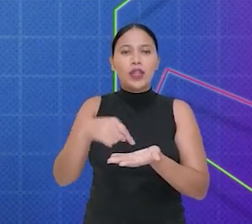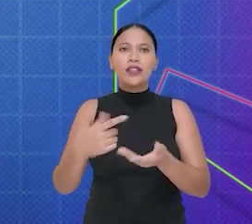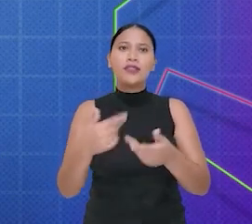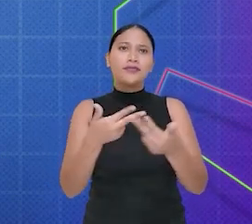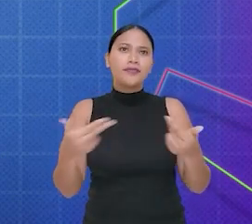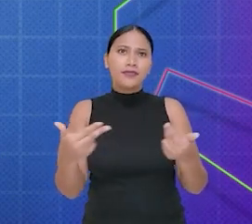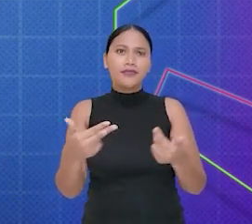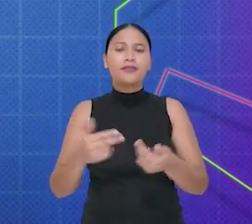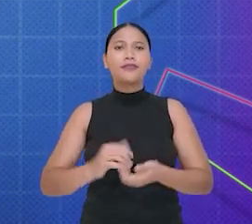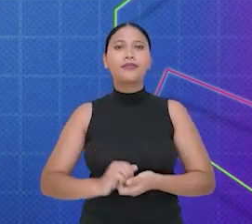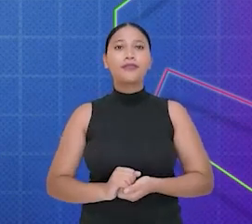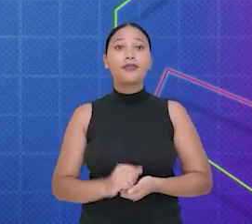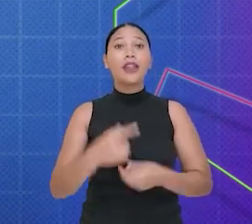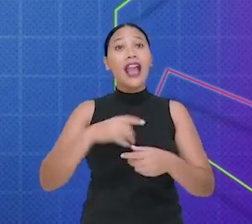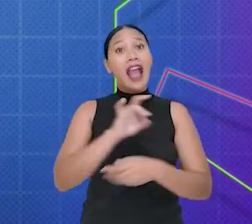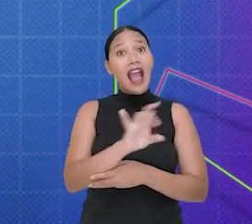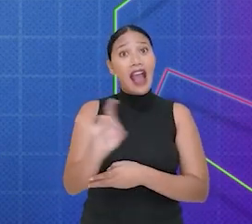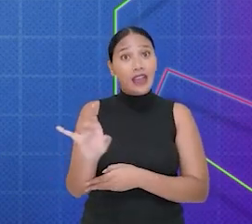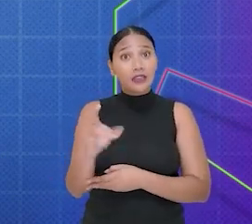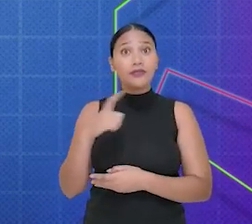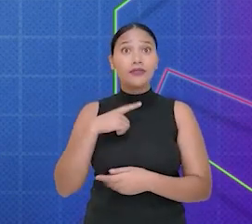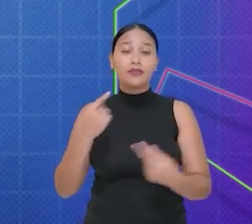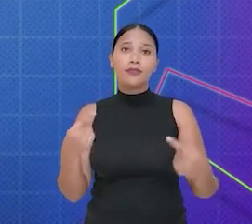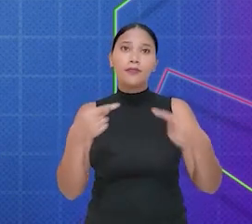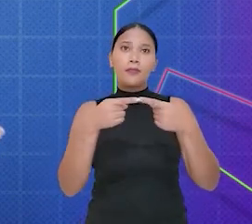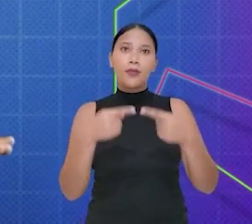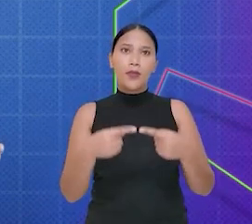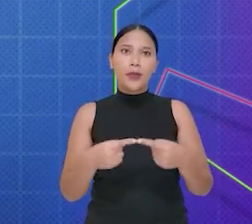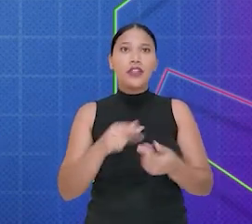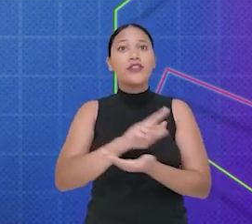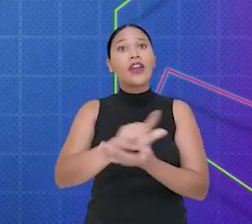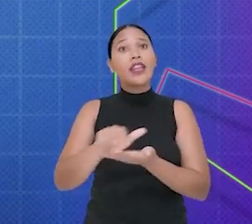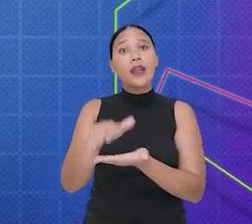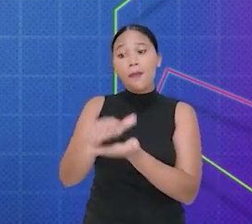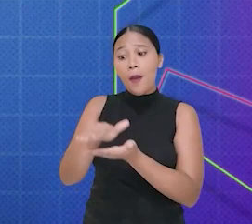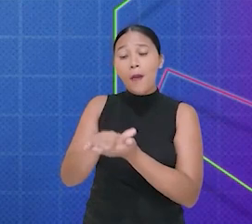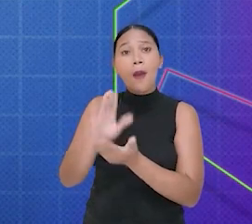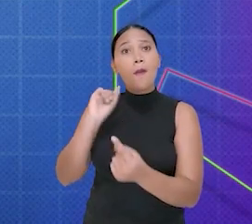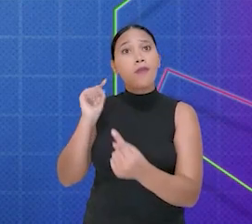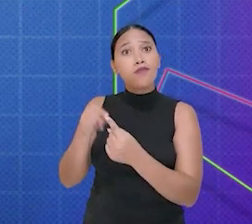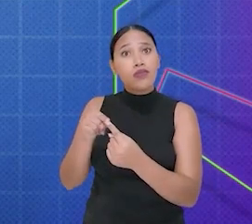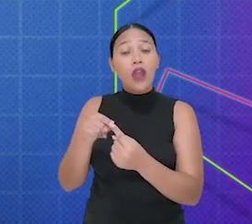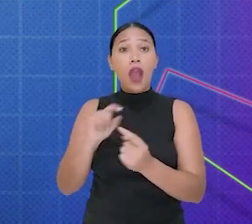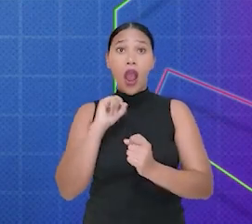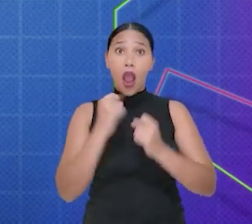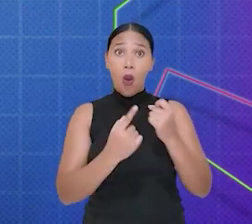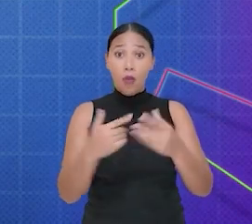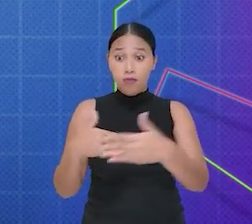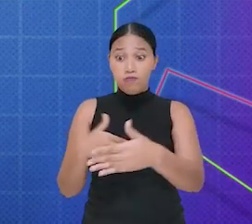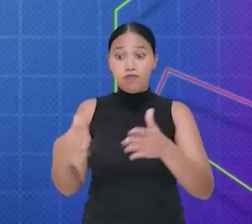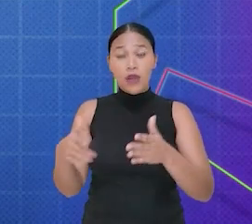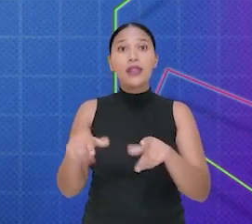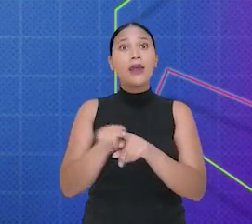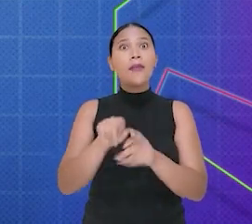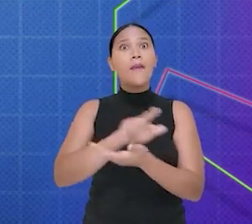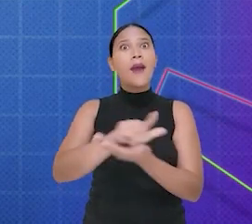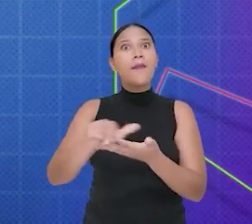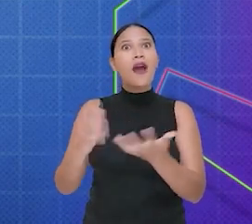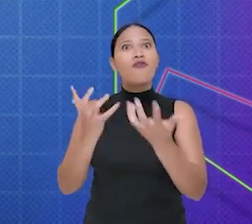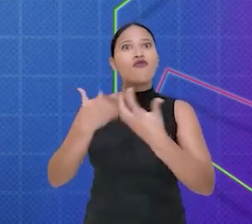de tinta, laser e de matriz de pontos, e cada uma delas é adequada para diferentes tipos de impressão. Algumas impressoras